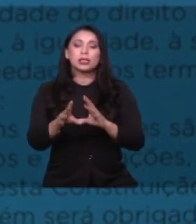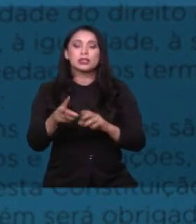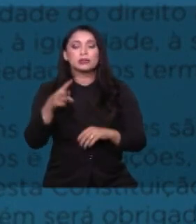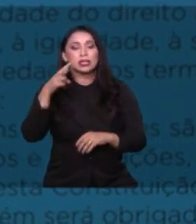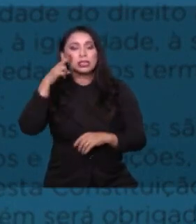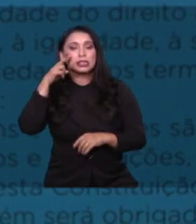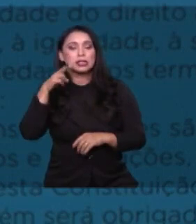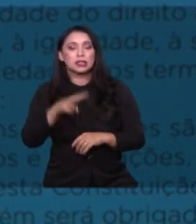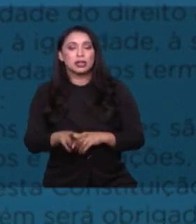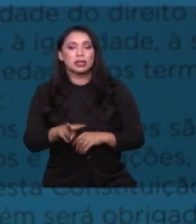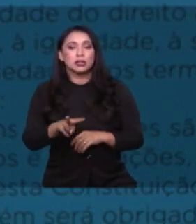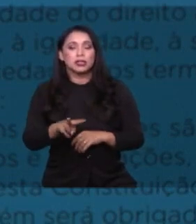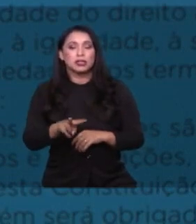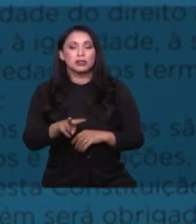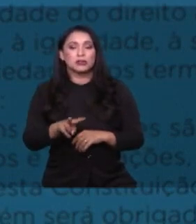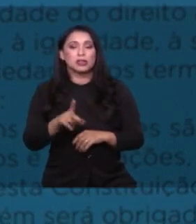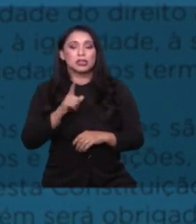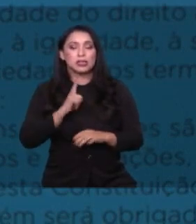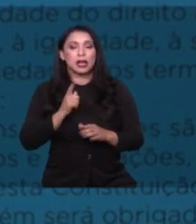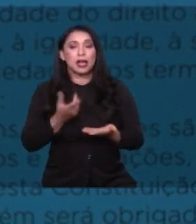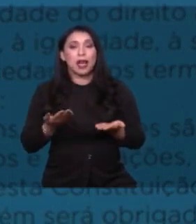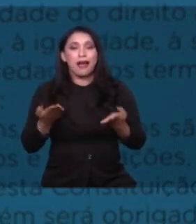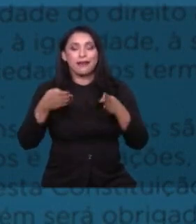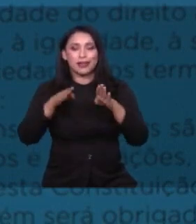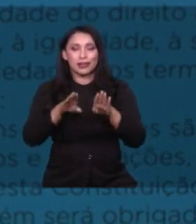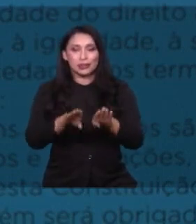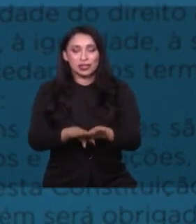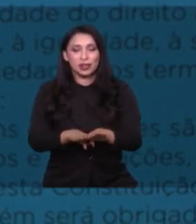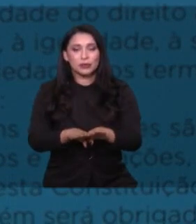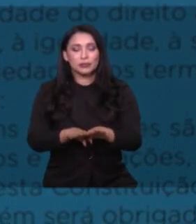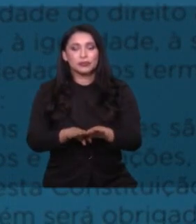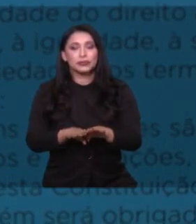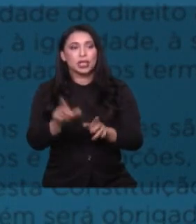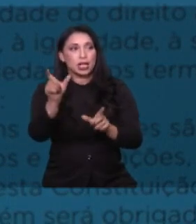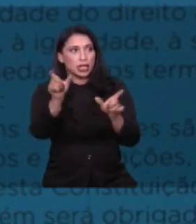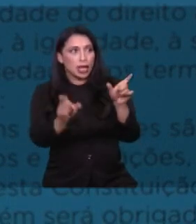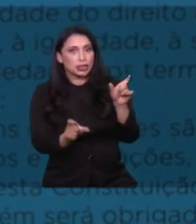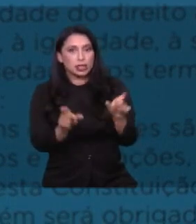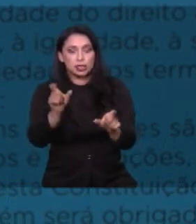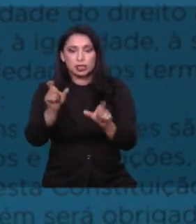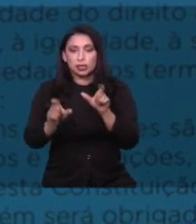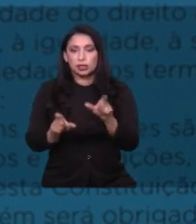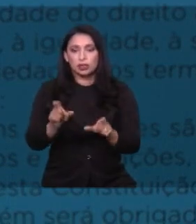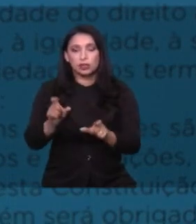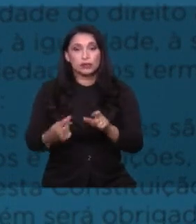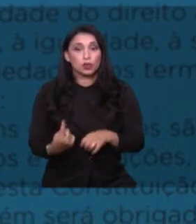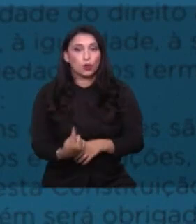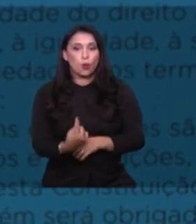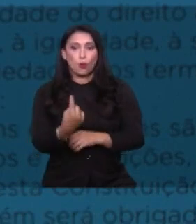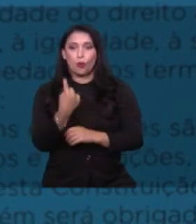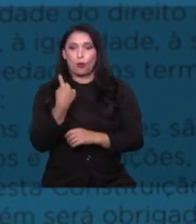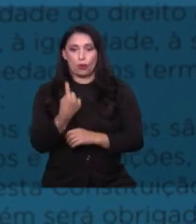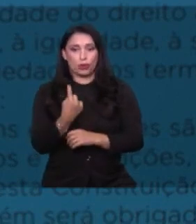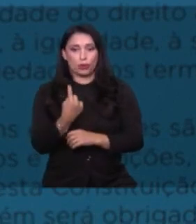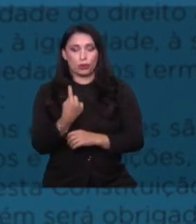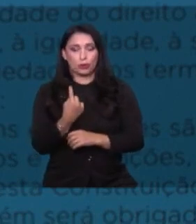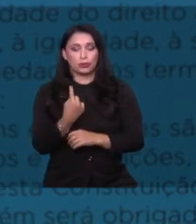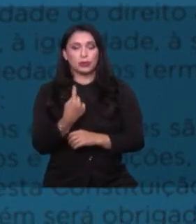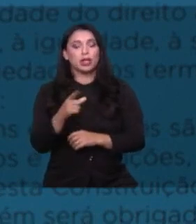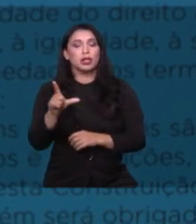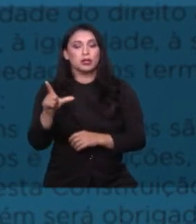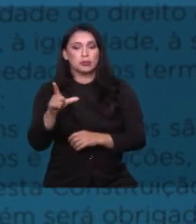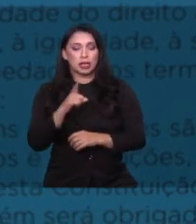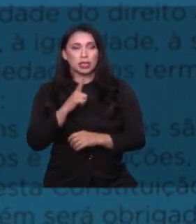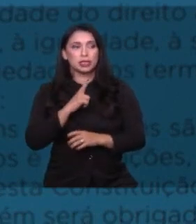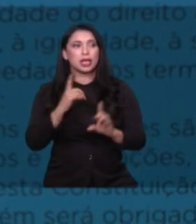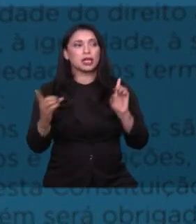inclusão é o pressuposto da inclusão, né? Tratar cada indivíduo como único, para que ele tenha